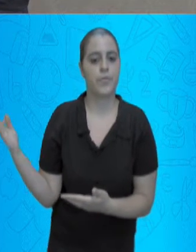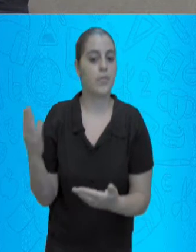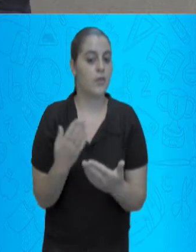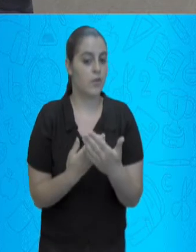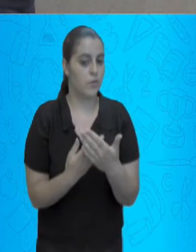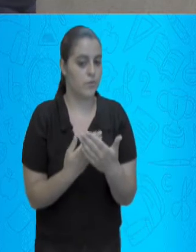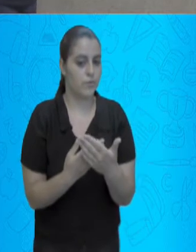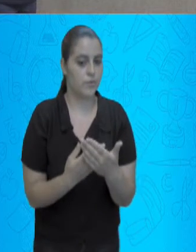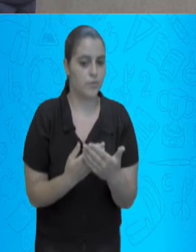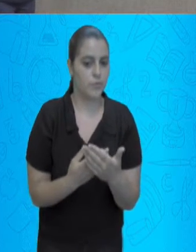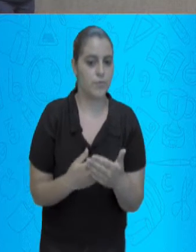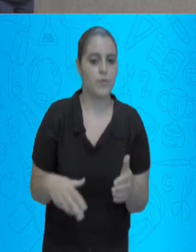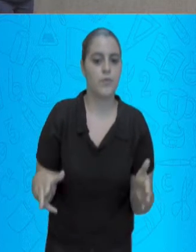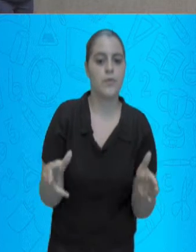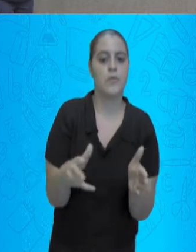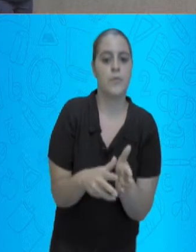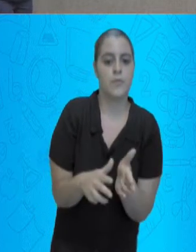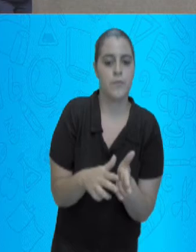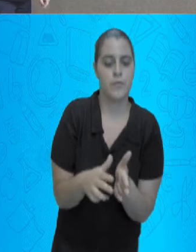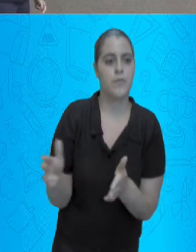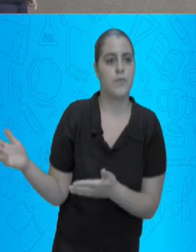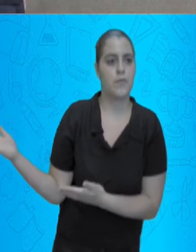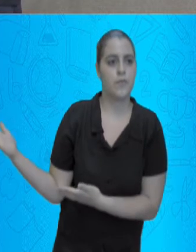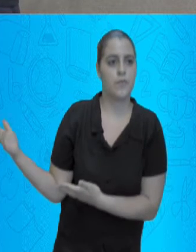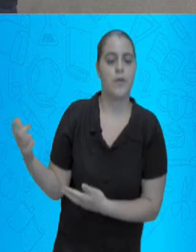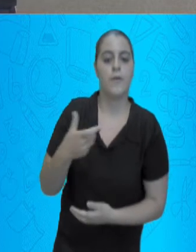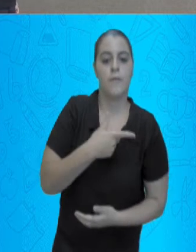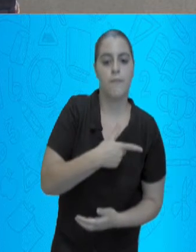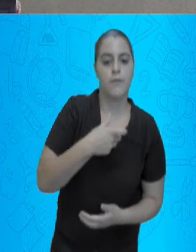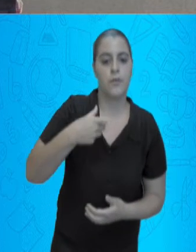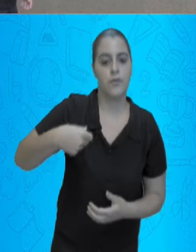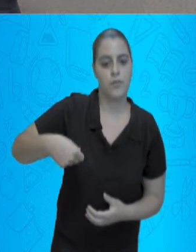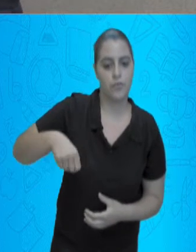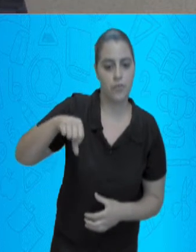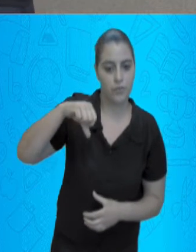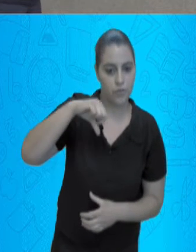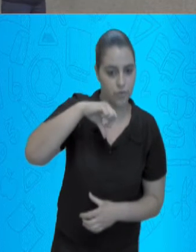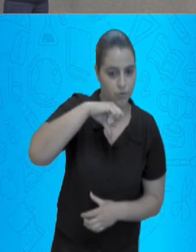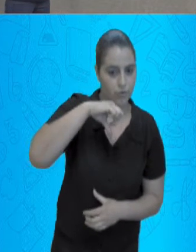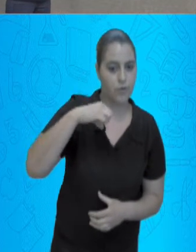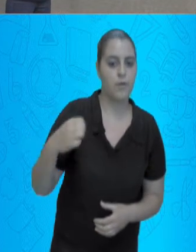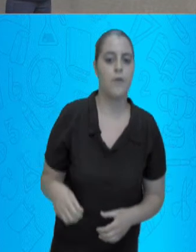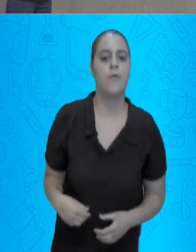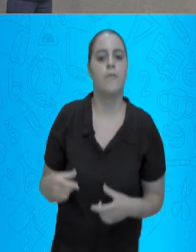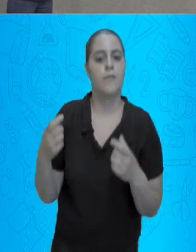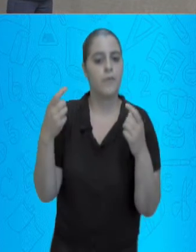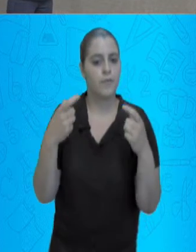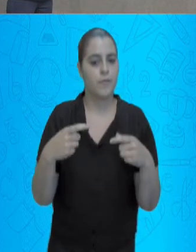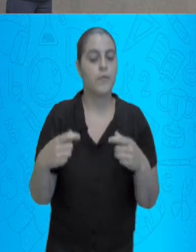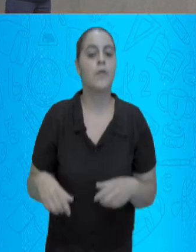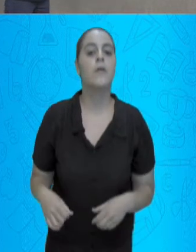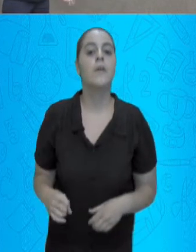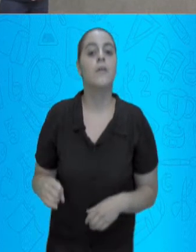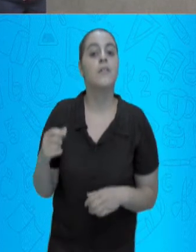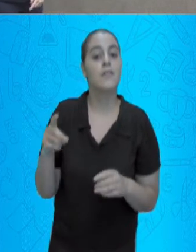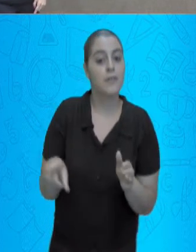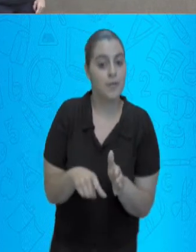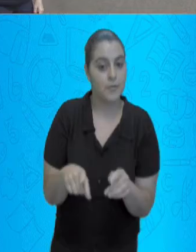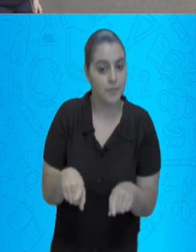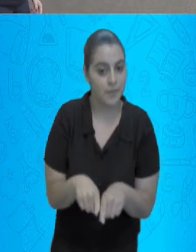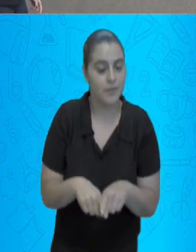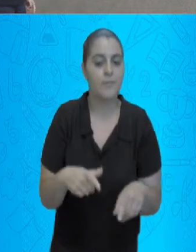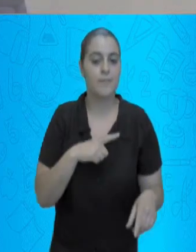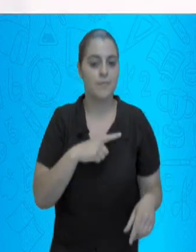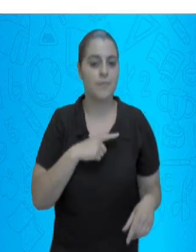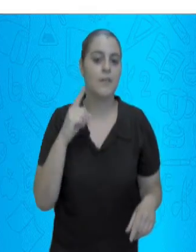estão sinalizados 29 sítios paleontológicos. Inclusive, em Minas Gerais, tem a